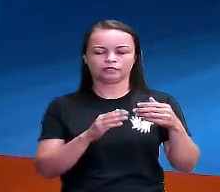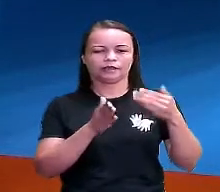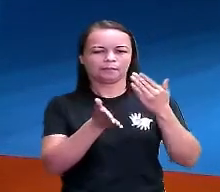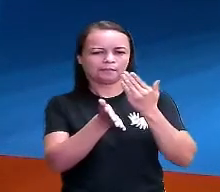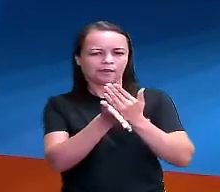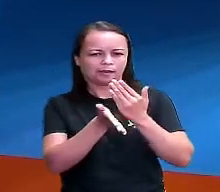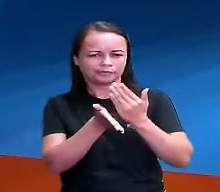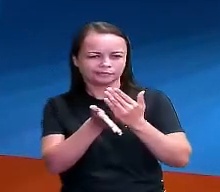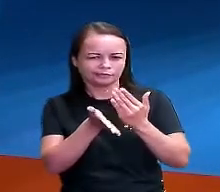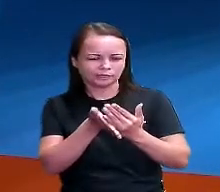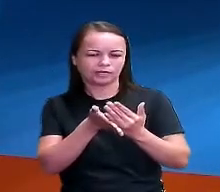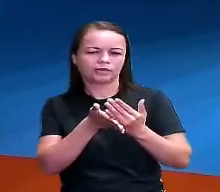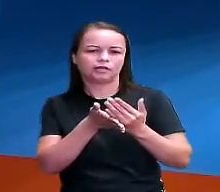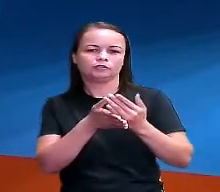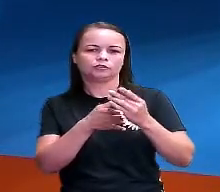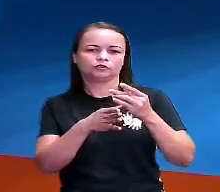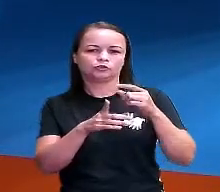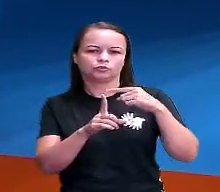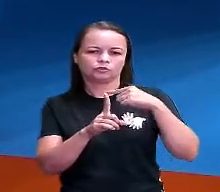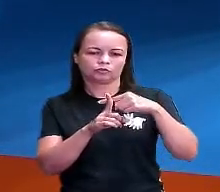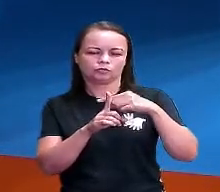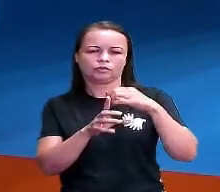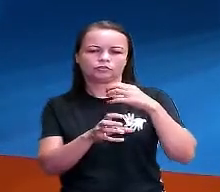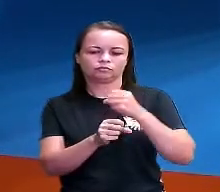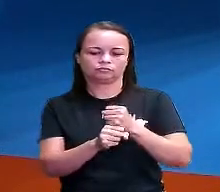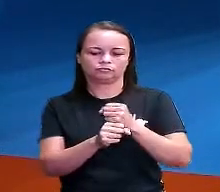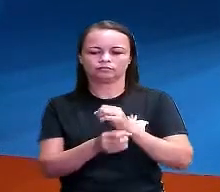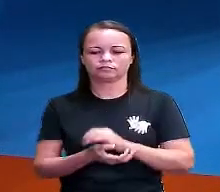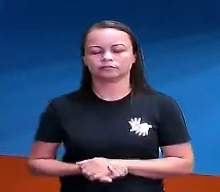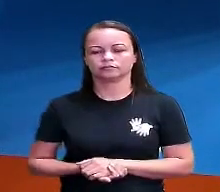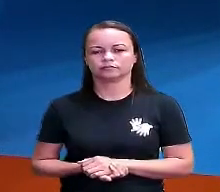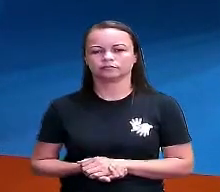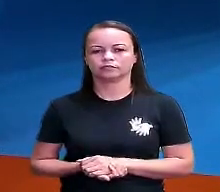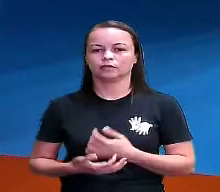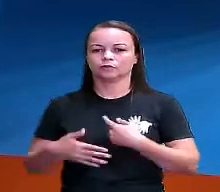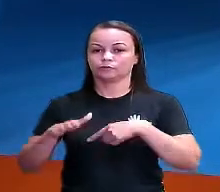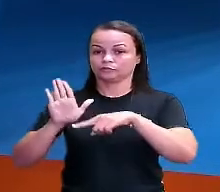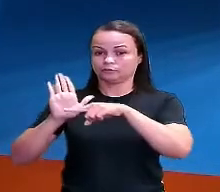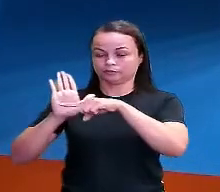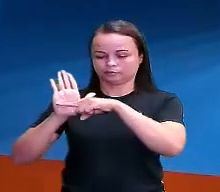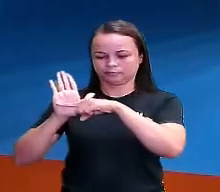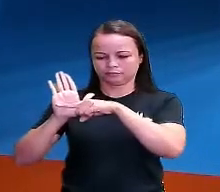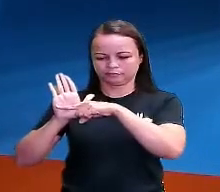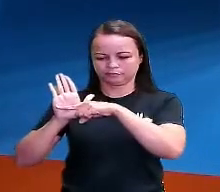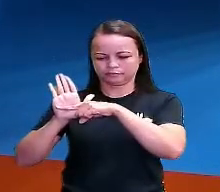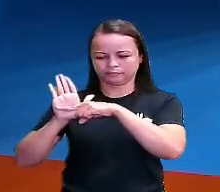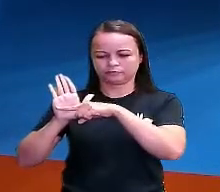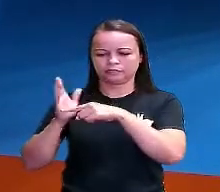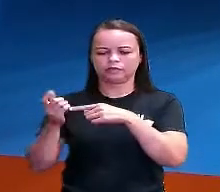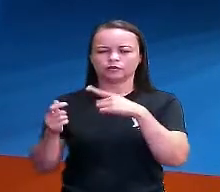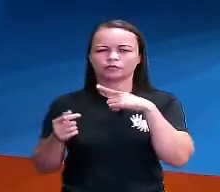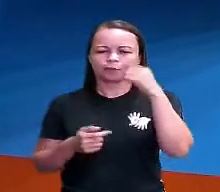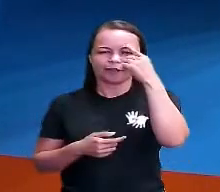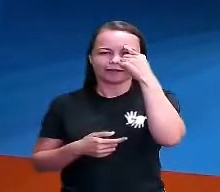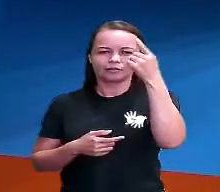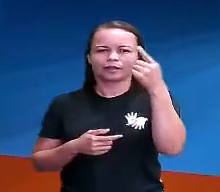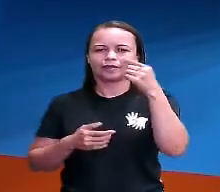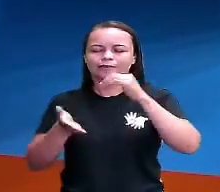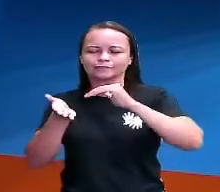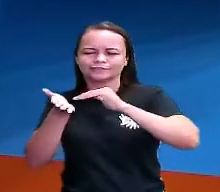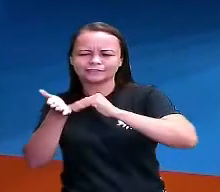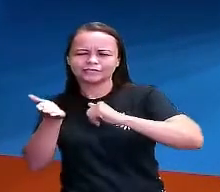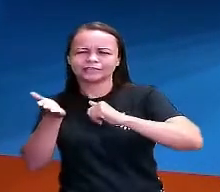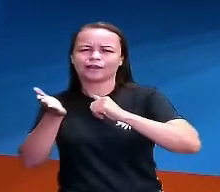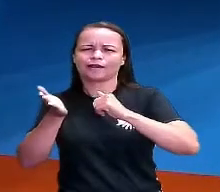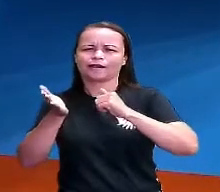Parcela, parcela, soma o total, tá? Quando é subtração, eu tenho a ideia de tirar,